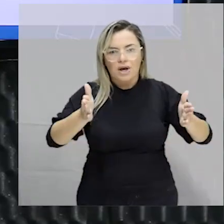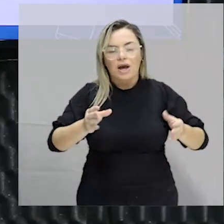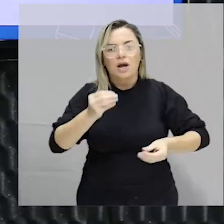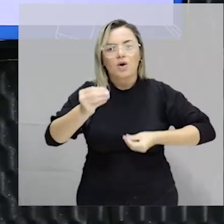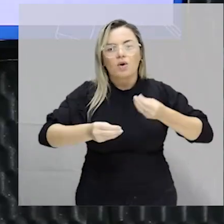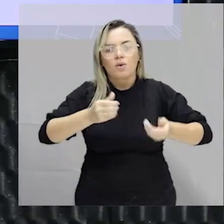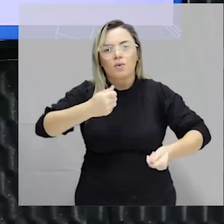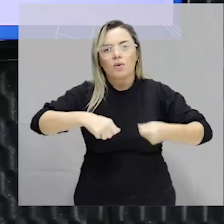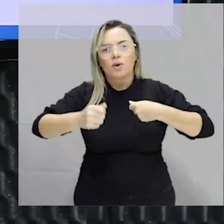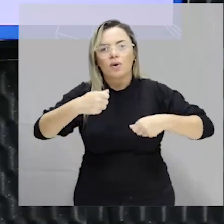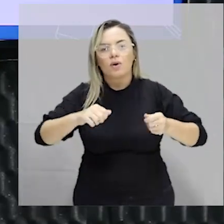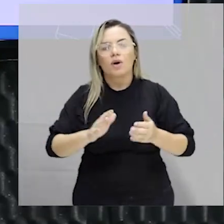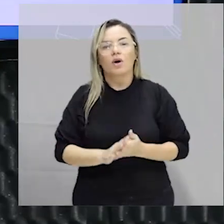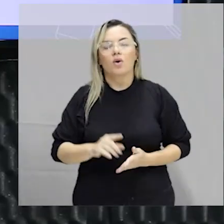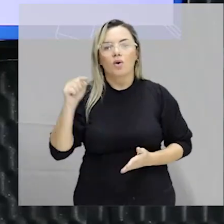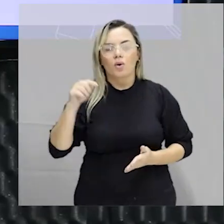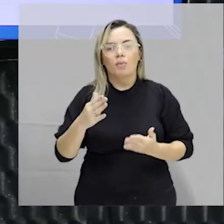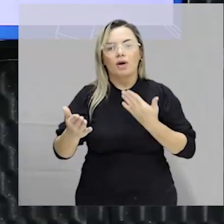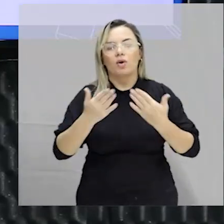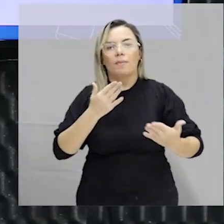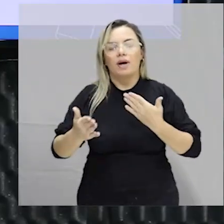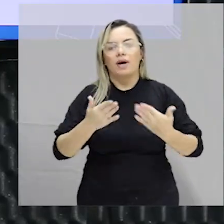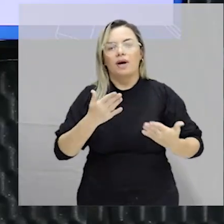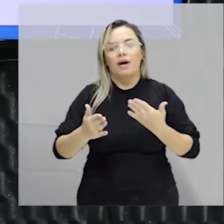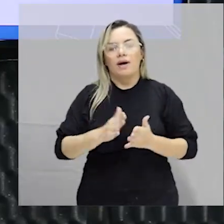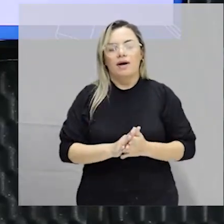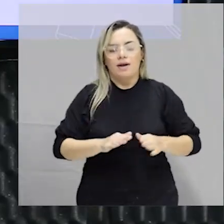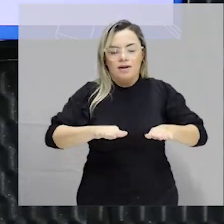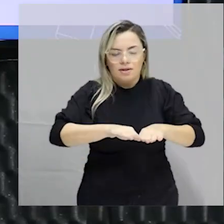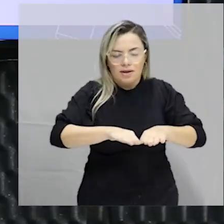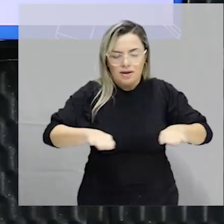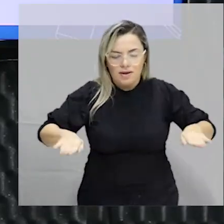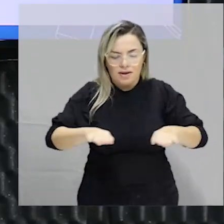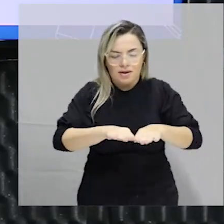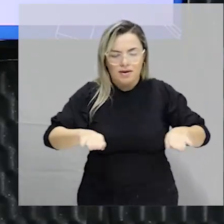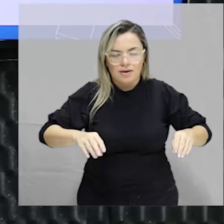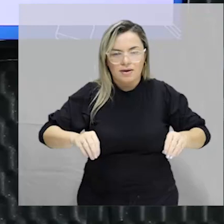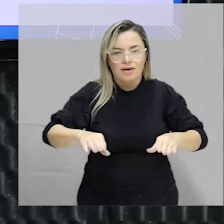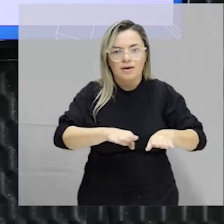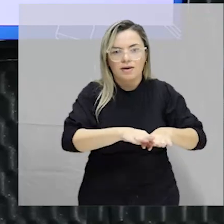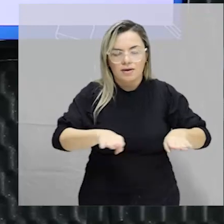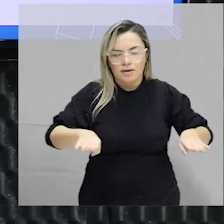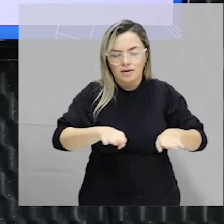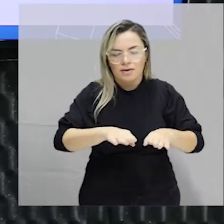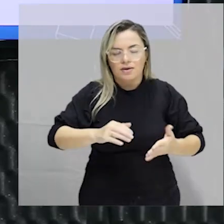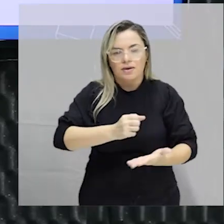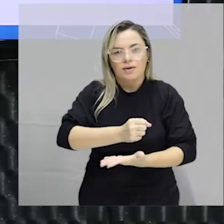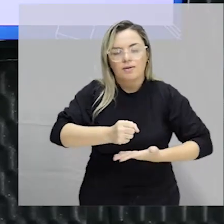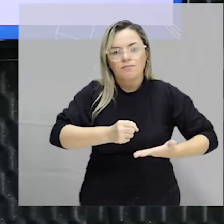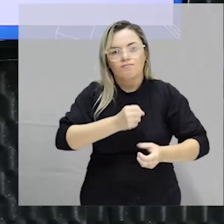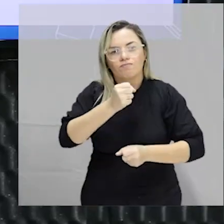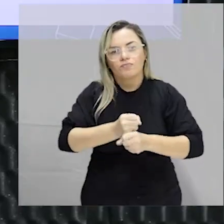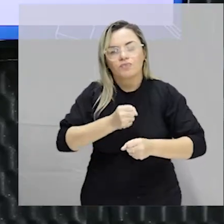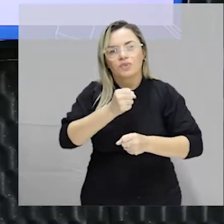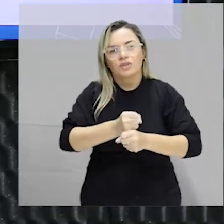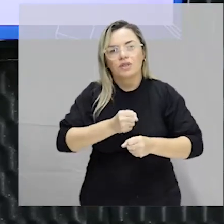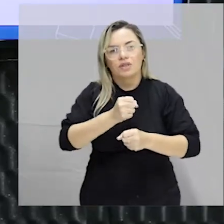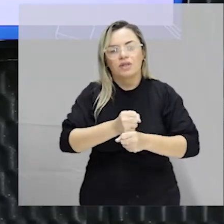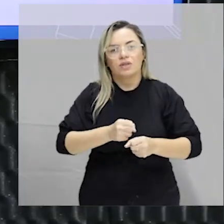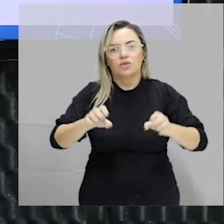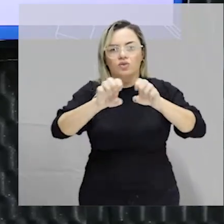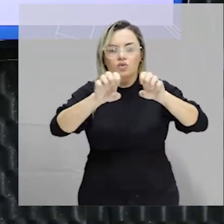economia fosse o chão da sociedade. É sobre esse chão, sobre essa base, que se constrói as outras